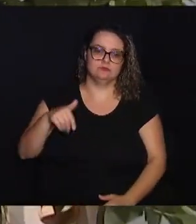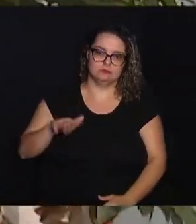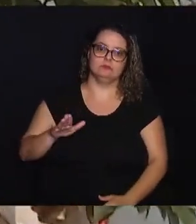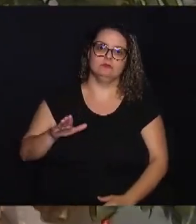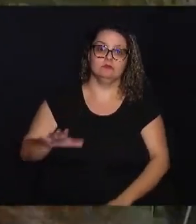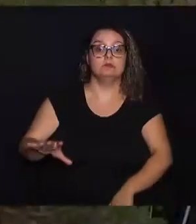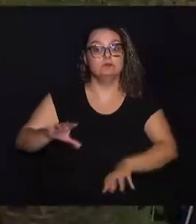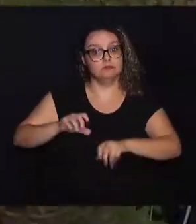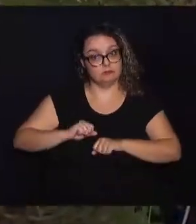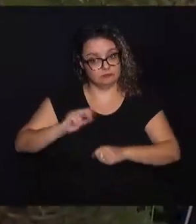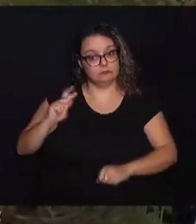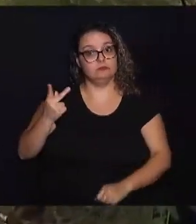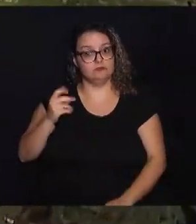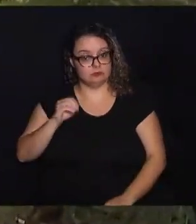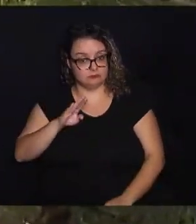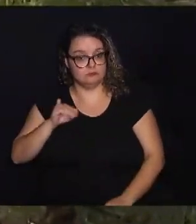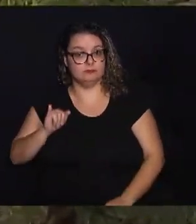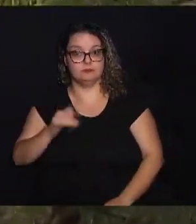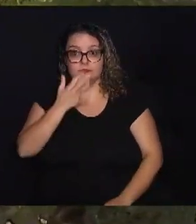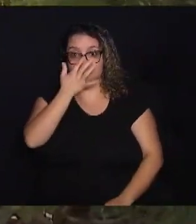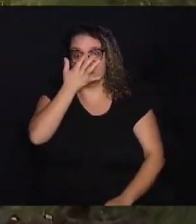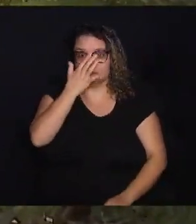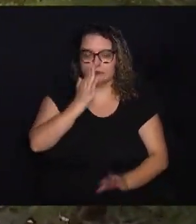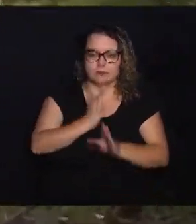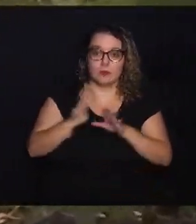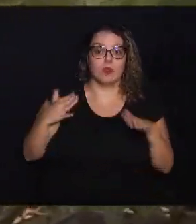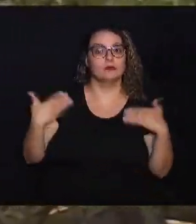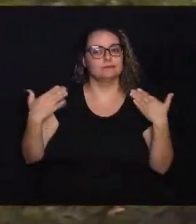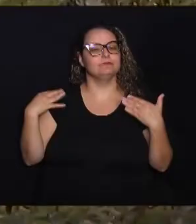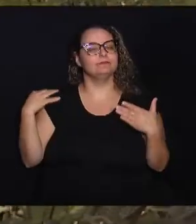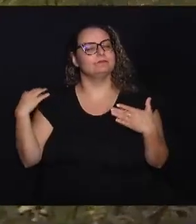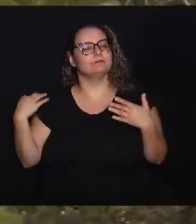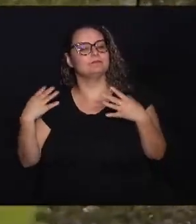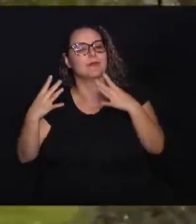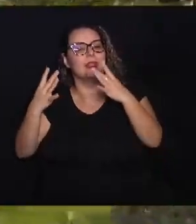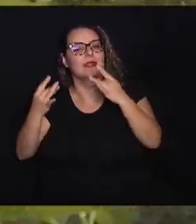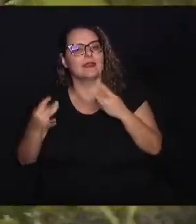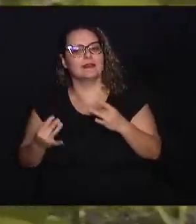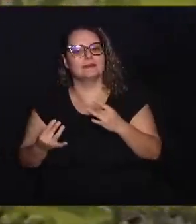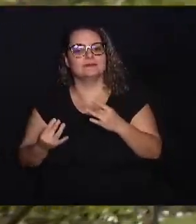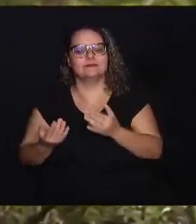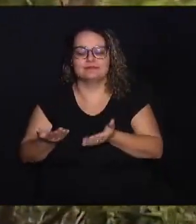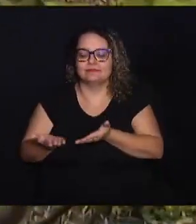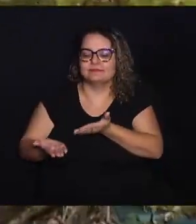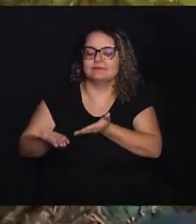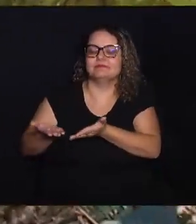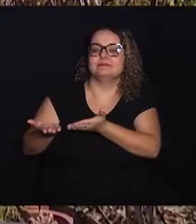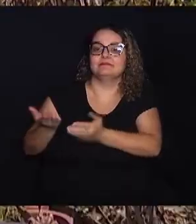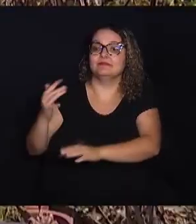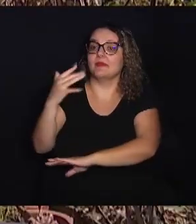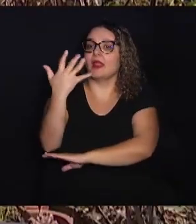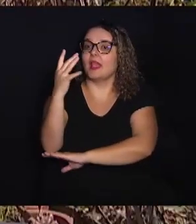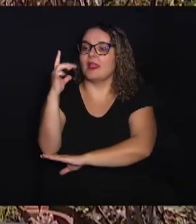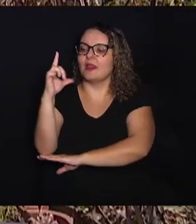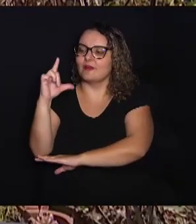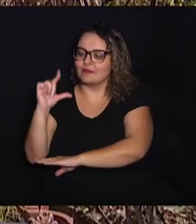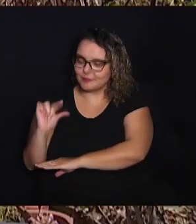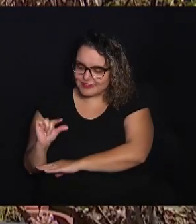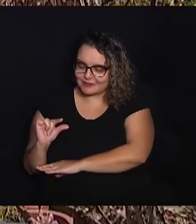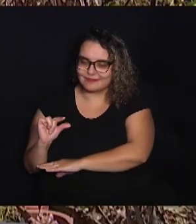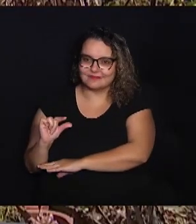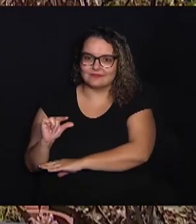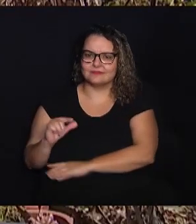o hobby e encontrando alegria na delicada arte de criar árvores em miniatura. Desde há